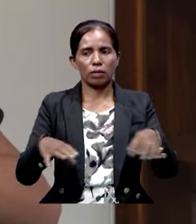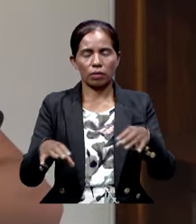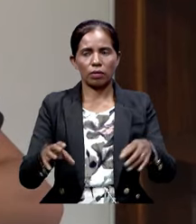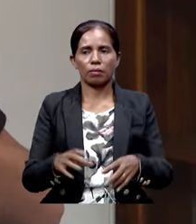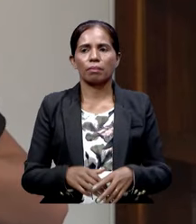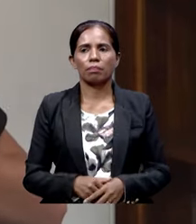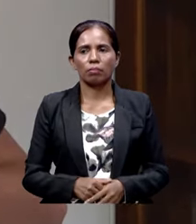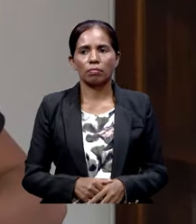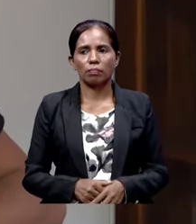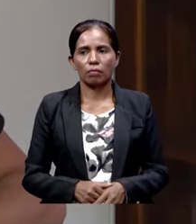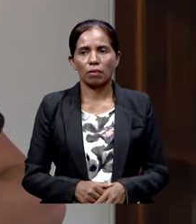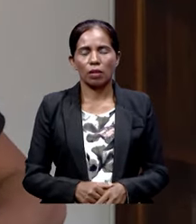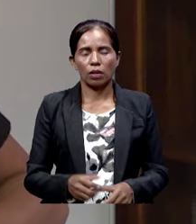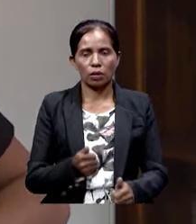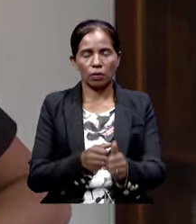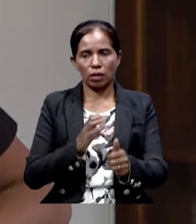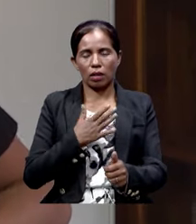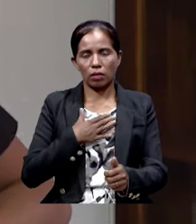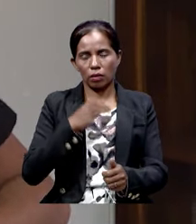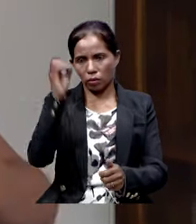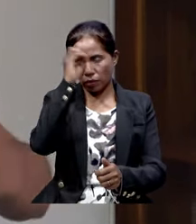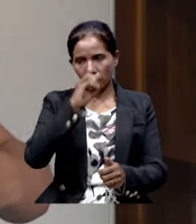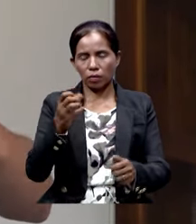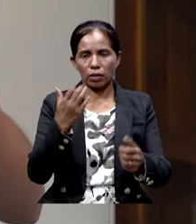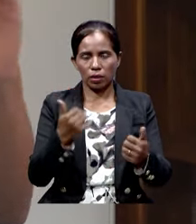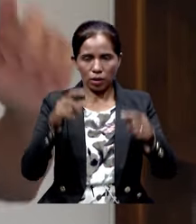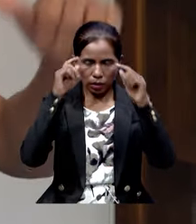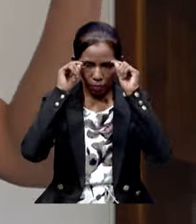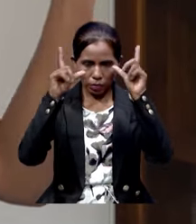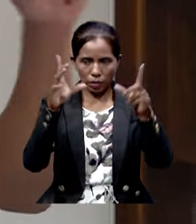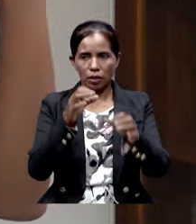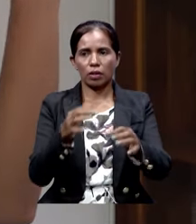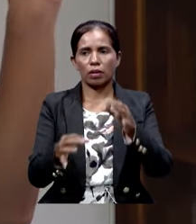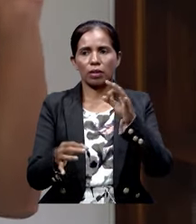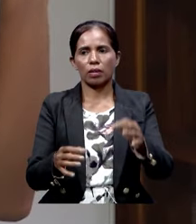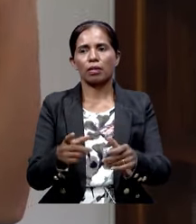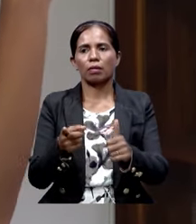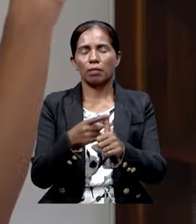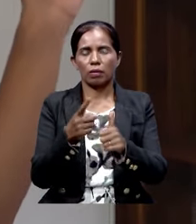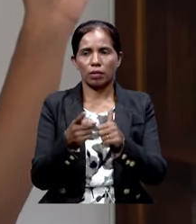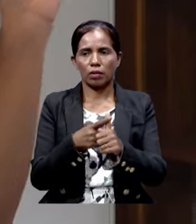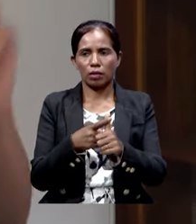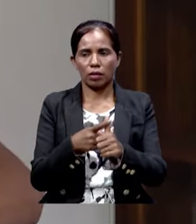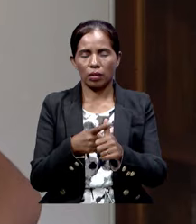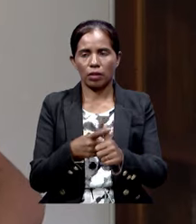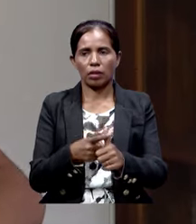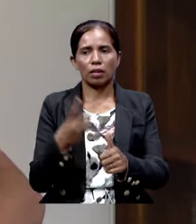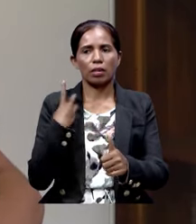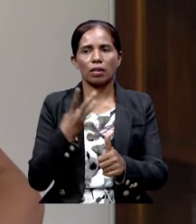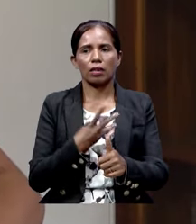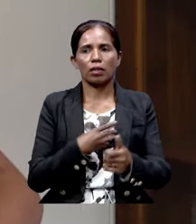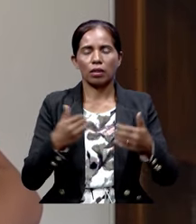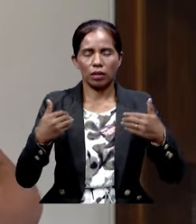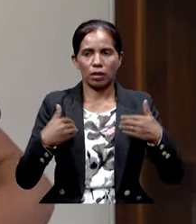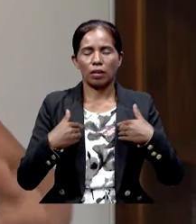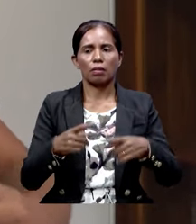gestão Tu ir haunia observação, né? Foi a acontecer a Timor. No, cari foi na acontecer a primeira, foi na Dauk, né? Ita si, ya cari,